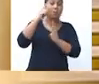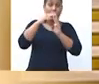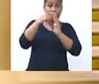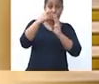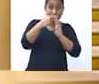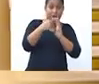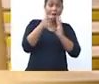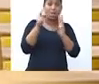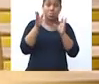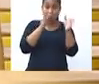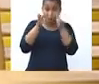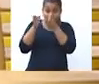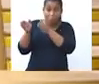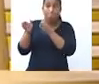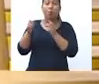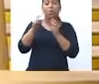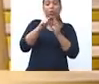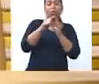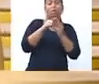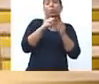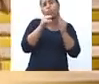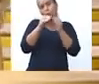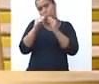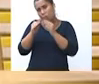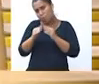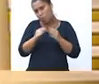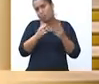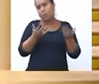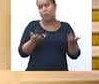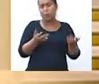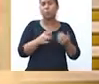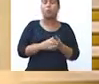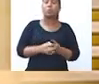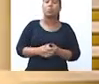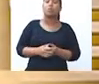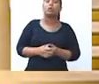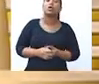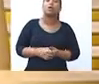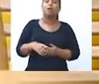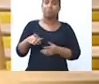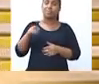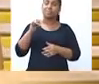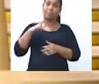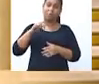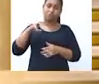três linhas que concordam um pouco. A gente fez antes, foi a Microsoft copiou. Né?